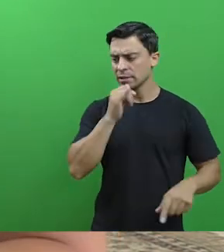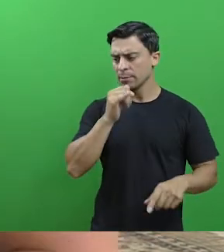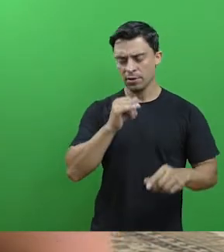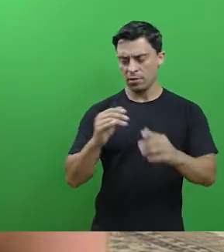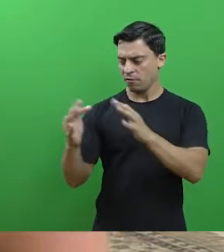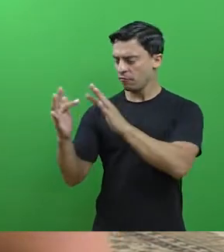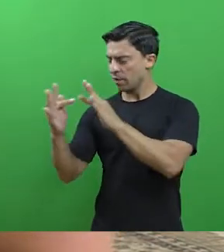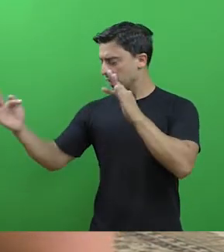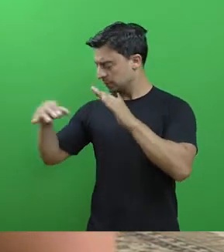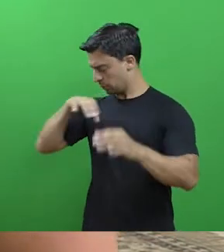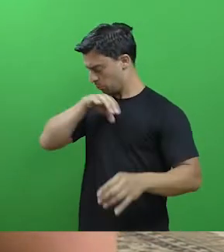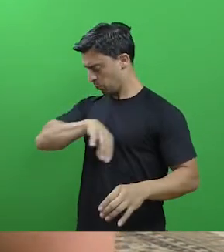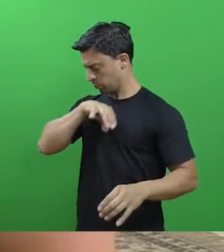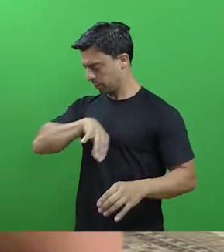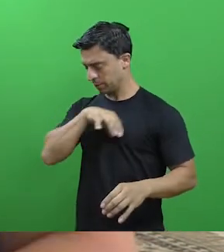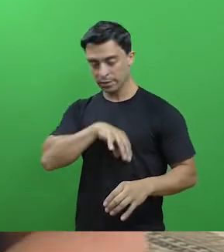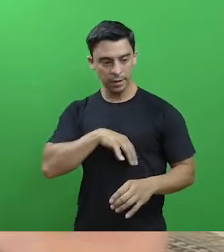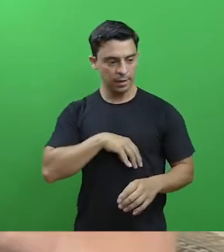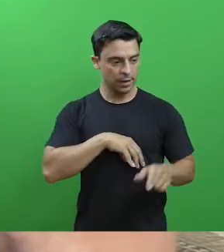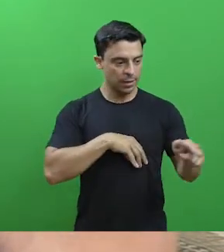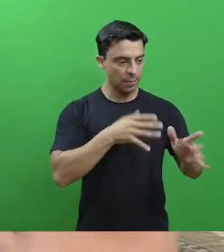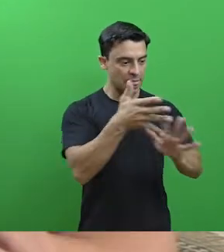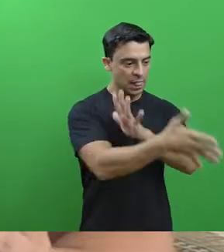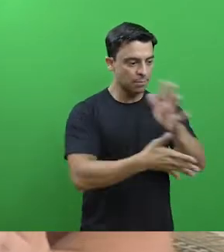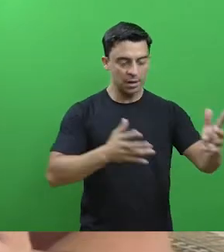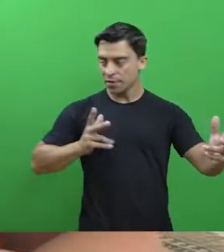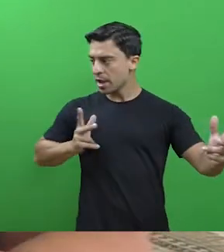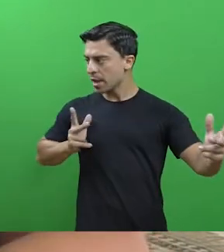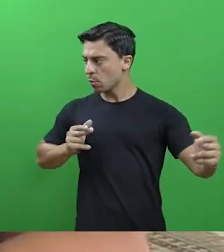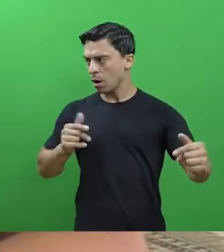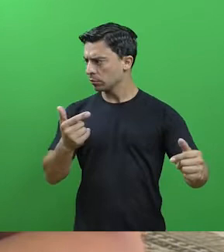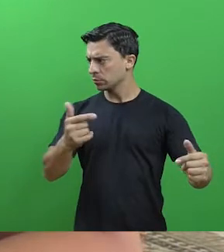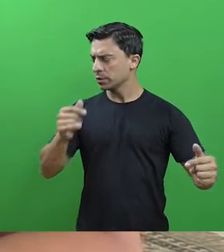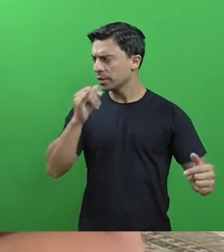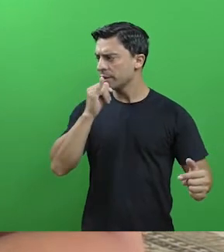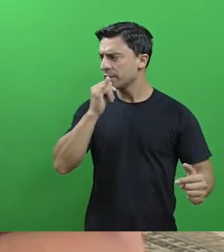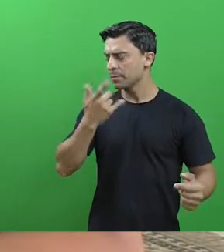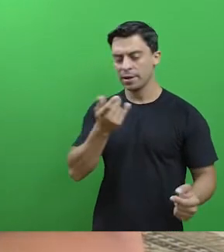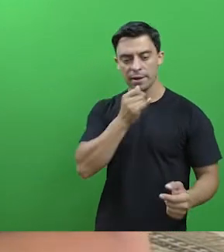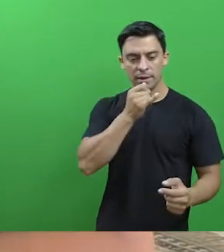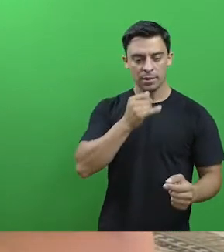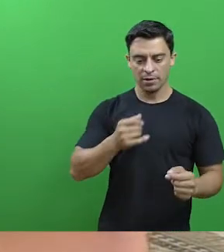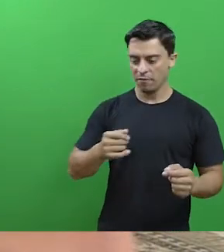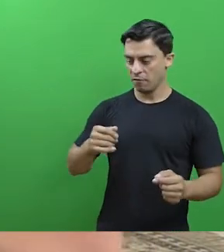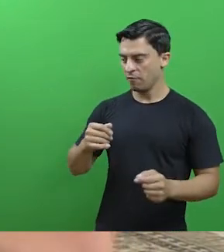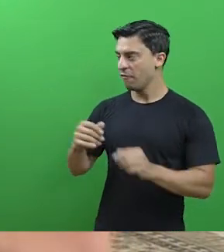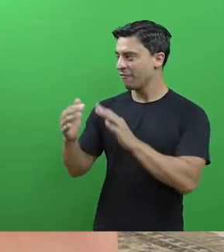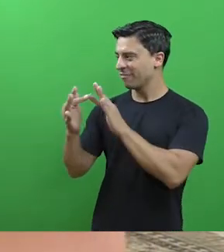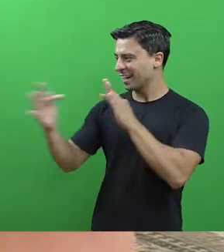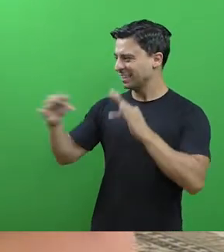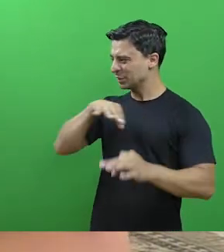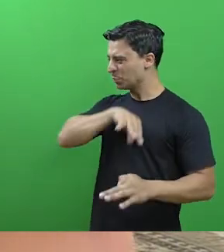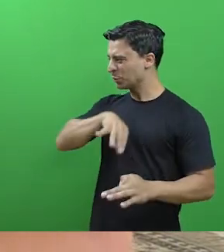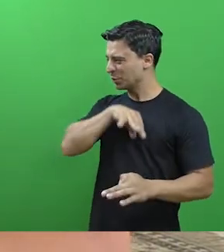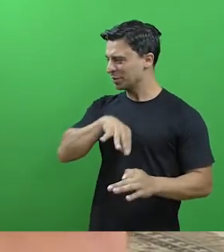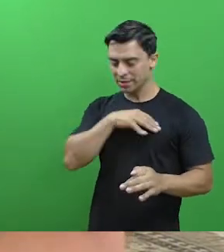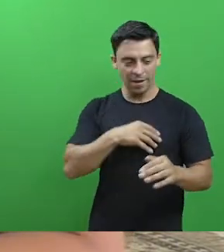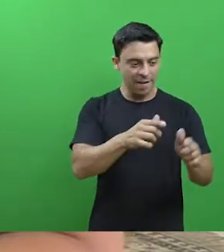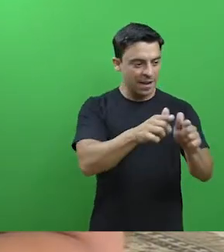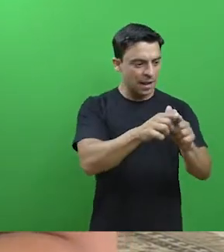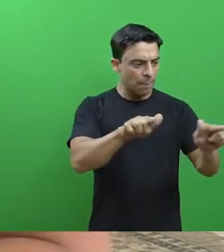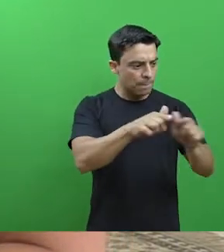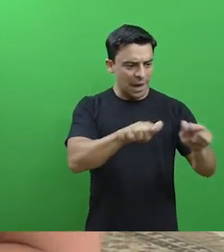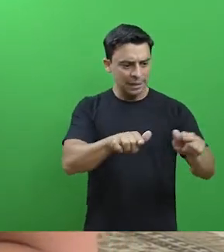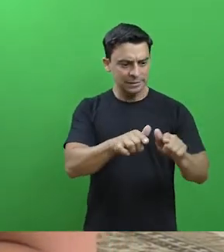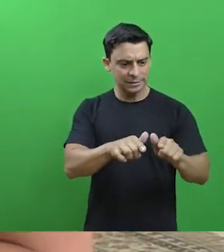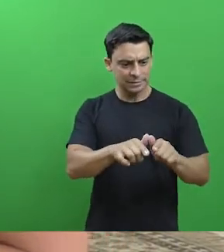mesma coisa em Libras. Se às vezes eu falar uma frase em português e eu copiar a estrutura igualzinho à estrutura do português,